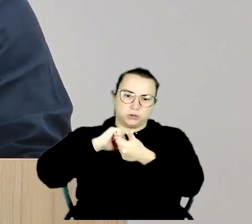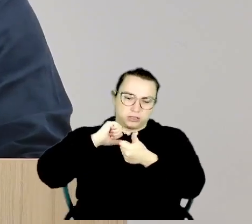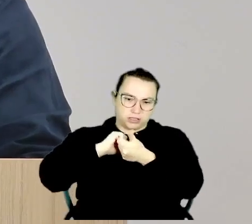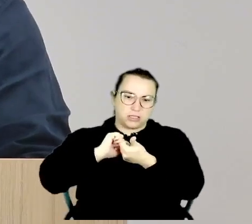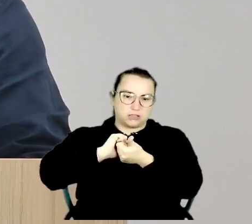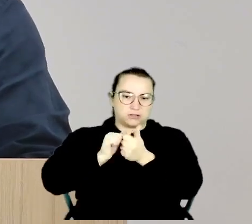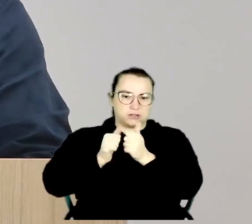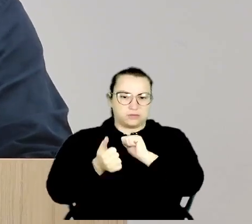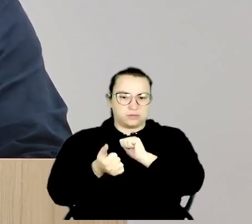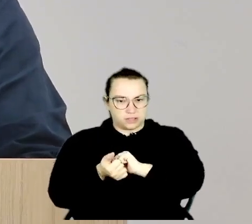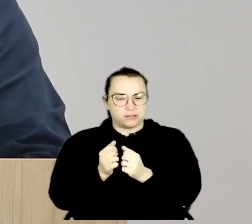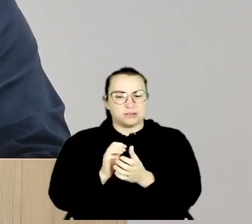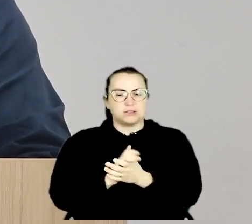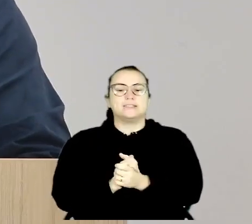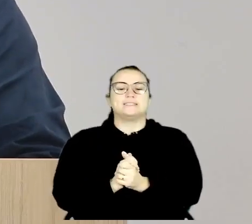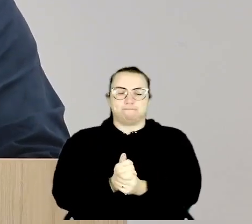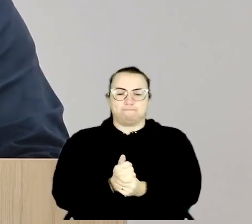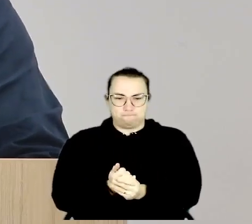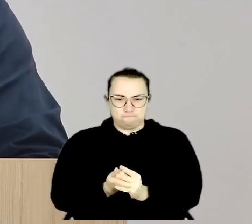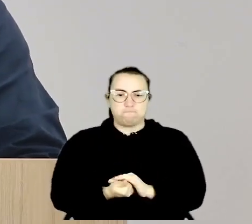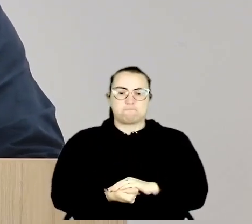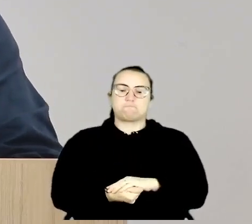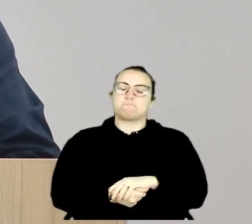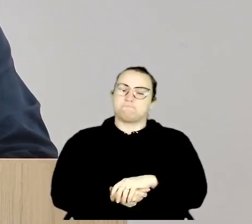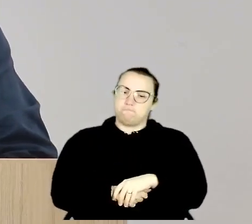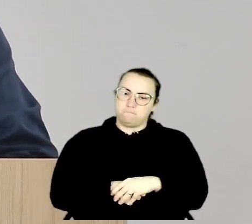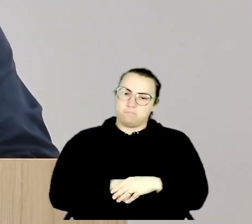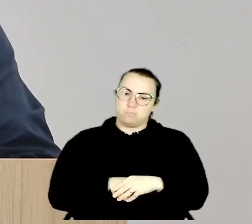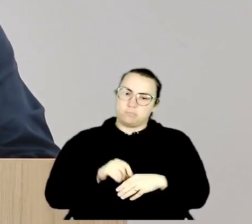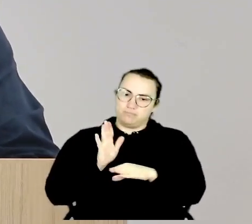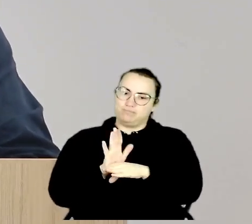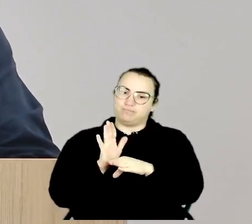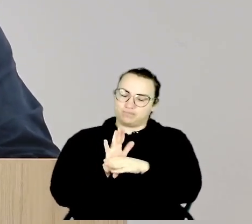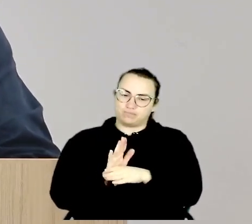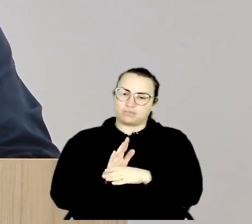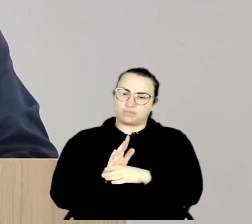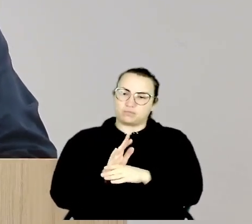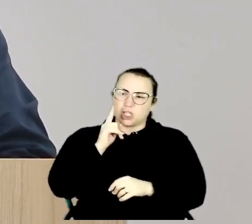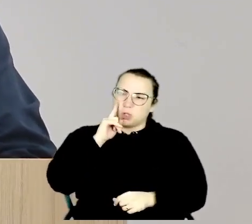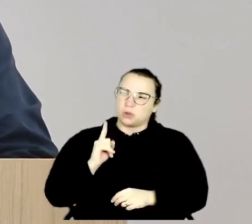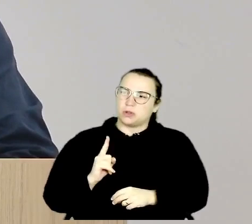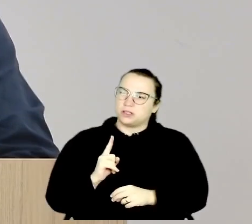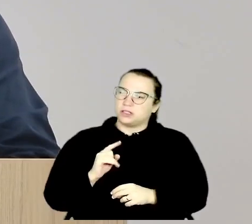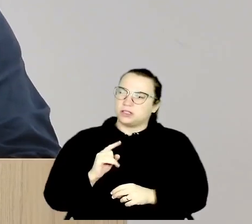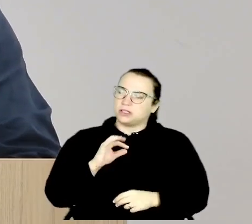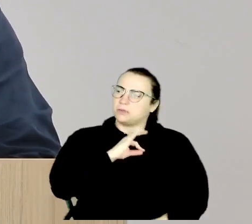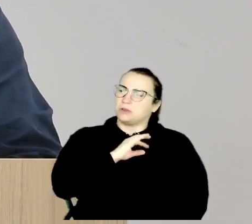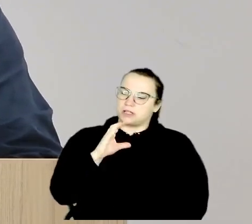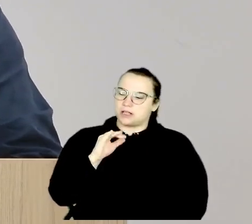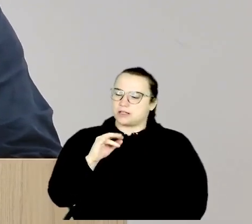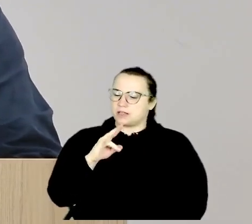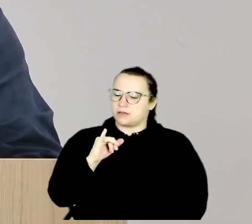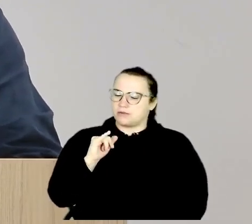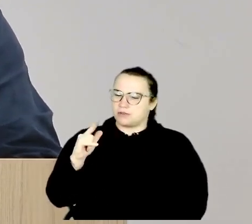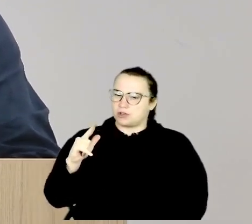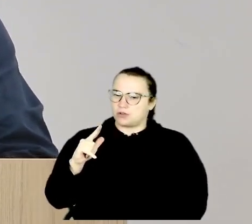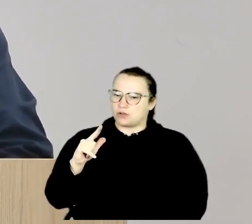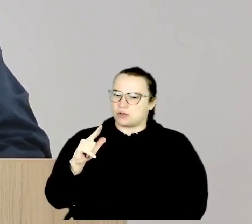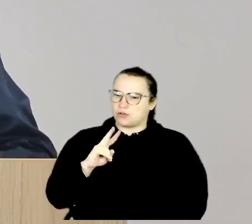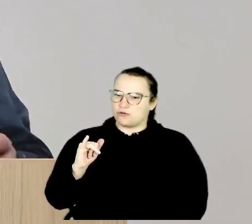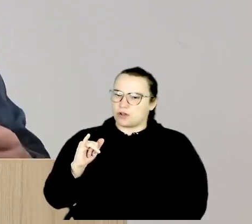né uma coisa que vem agregar eu não sei se se na Polícia Civil vai vai ter